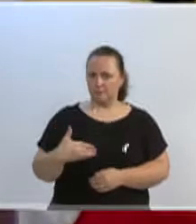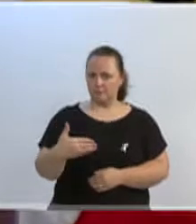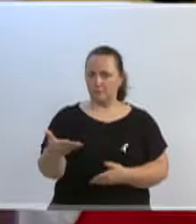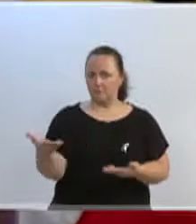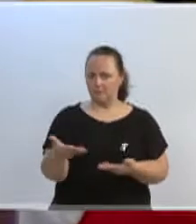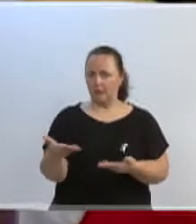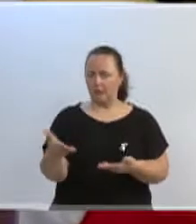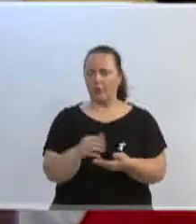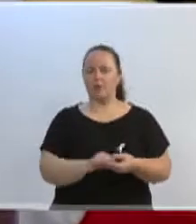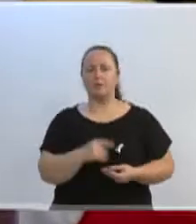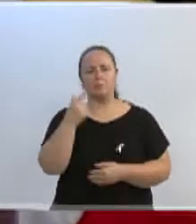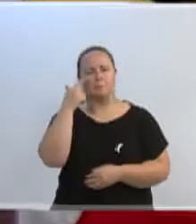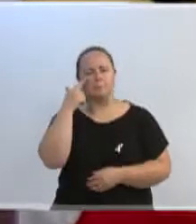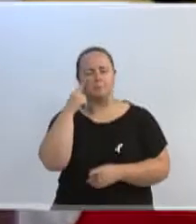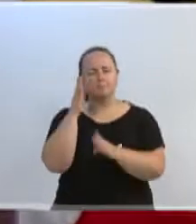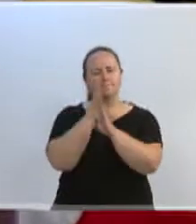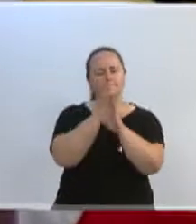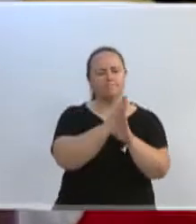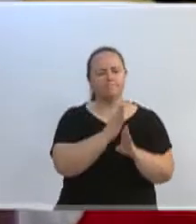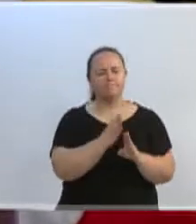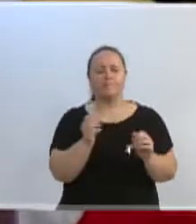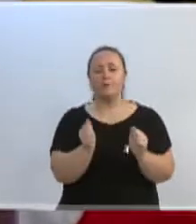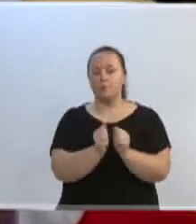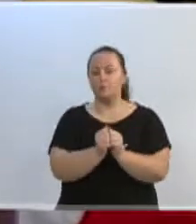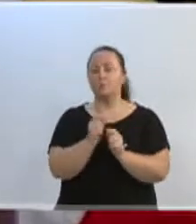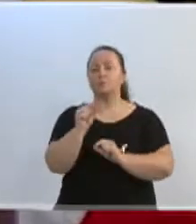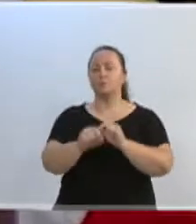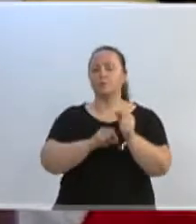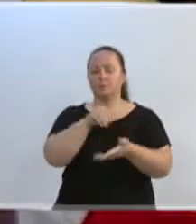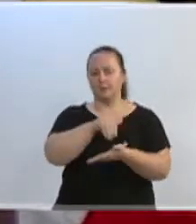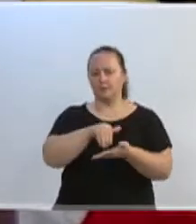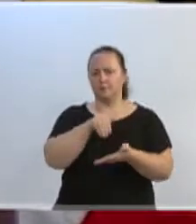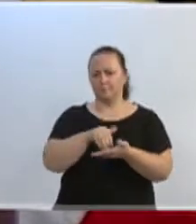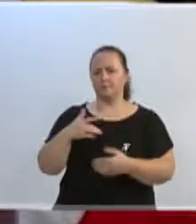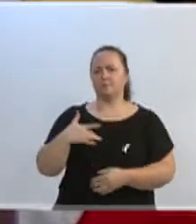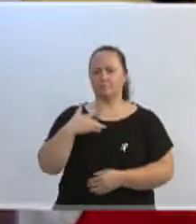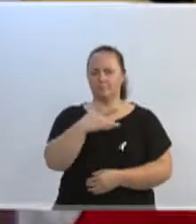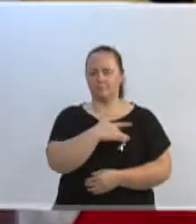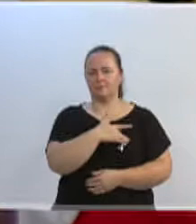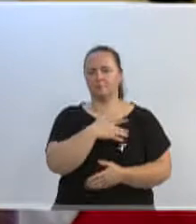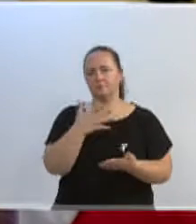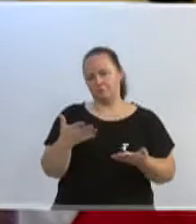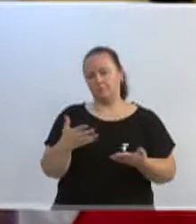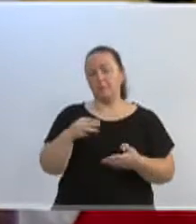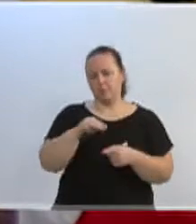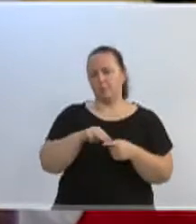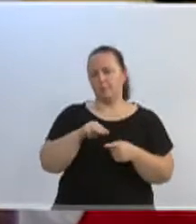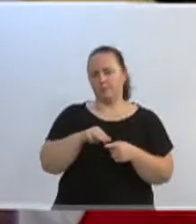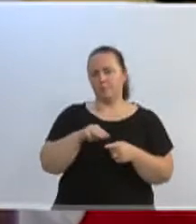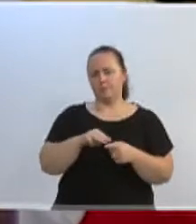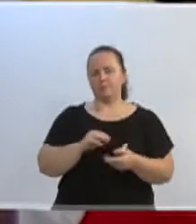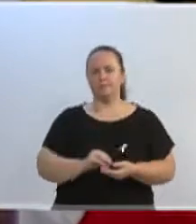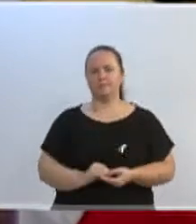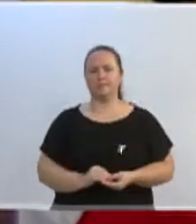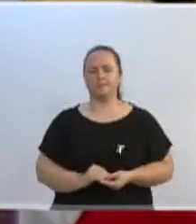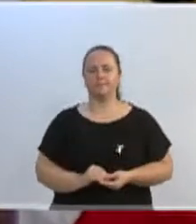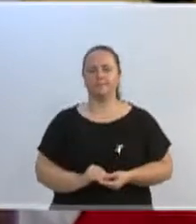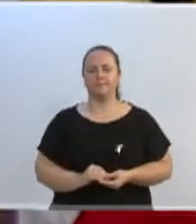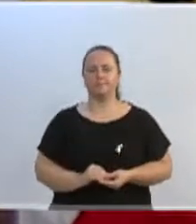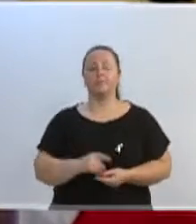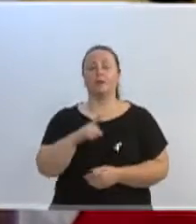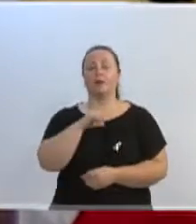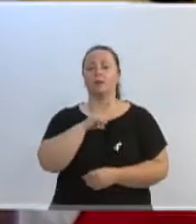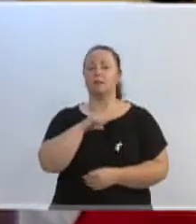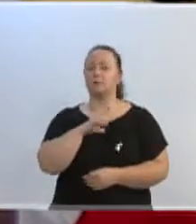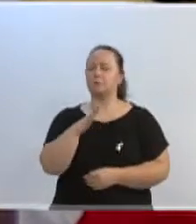estamos fazendo os exames junto à Secretaria de Saúde, ao Poder Municipal também, né? Então, nós temos uma